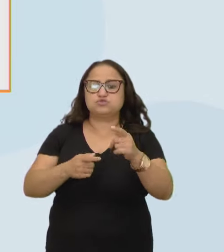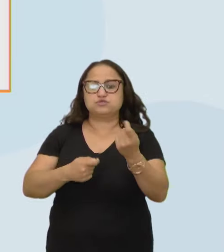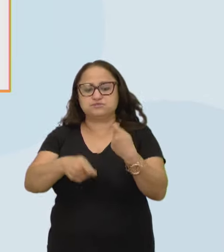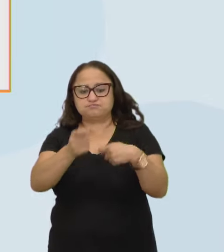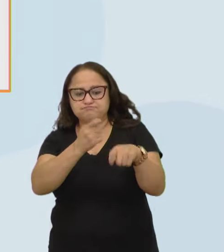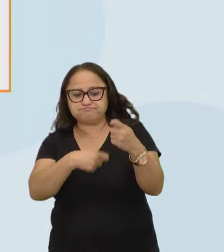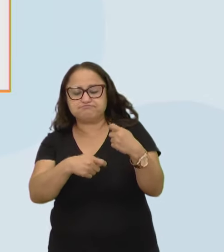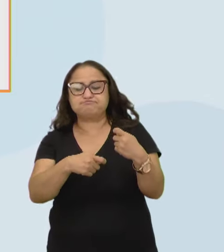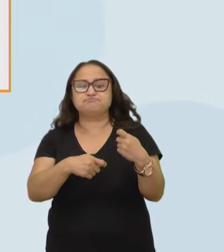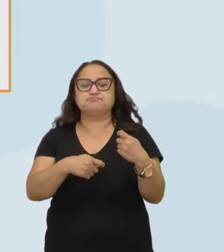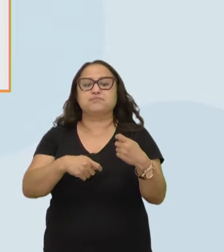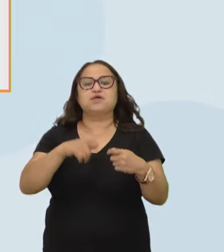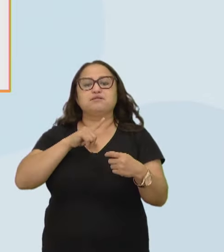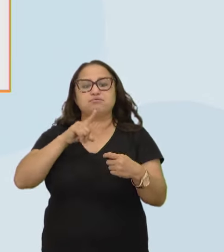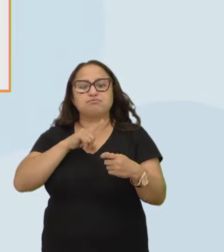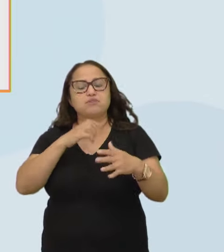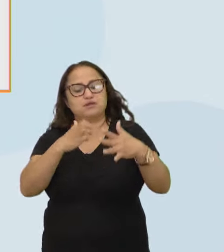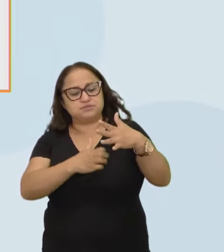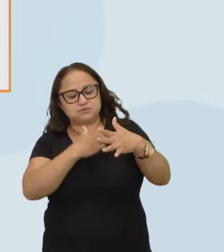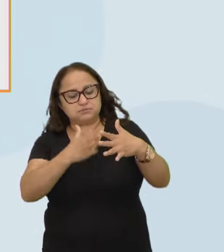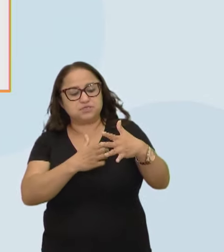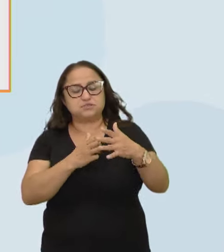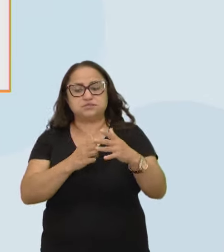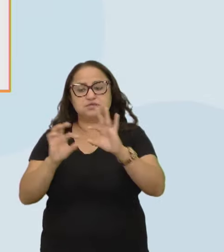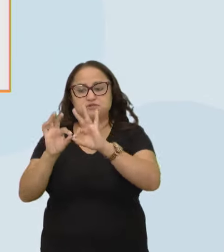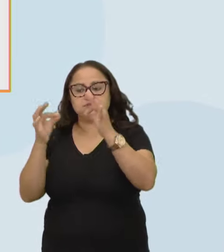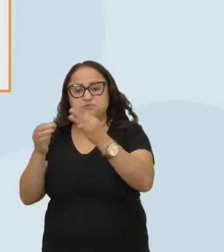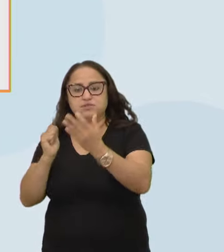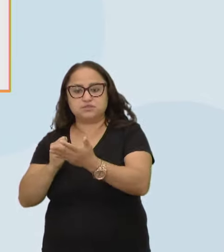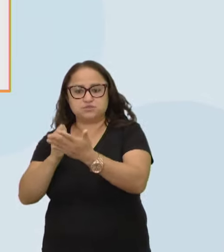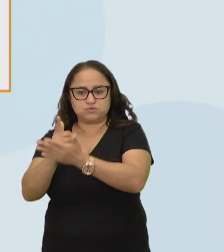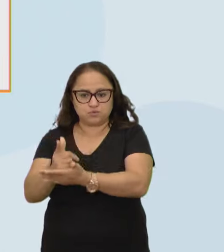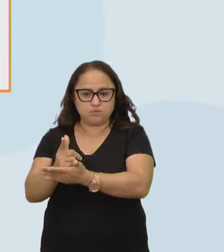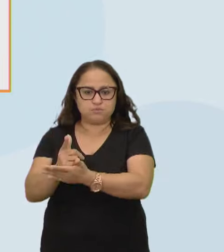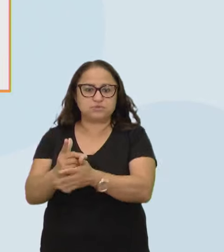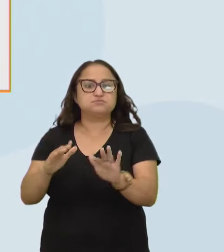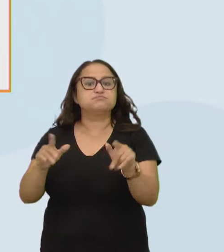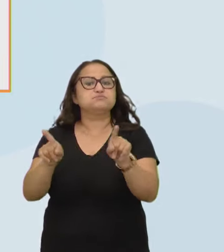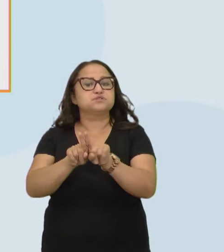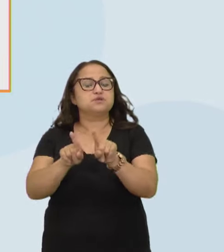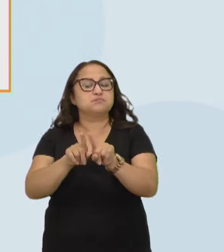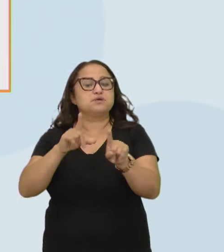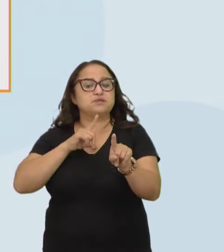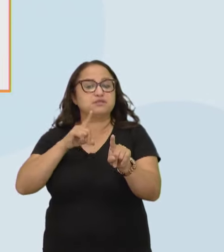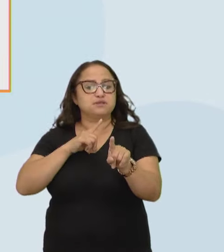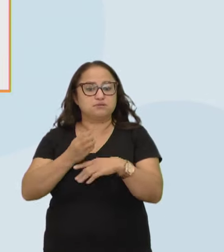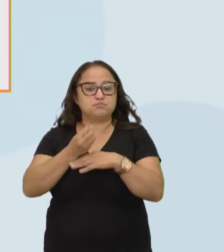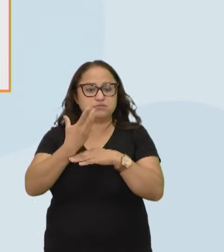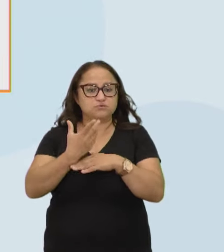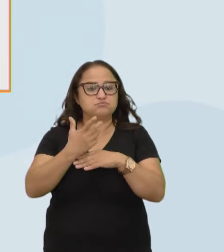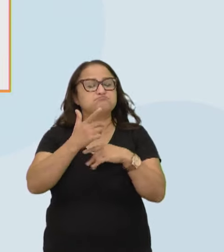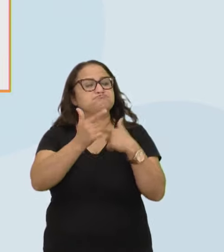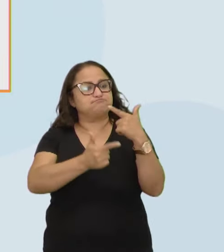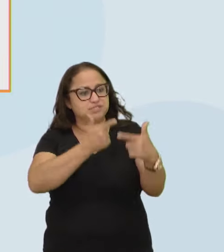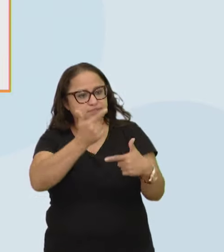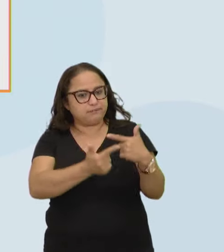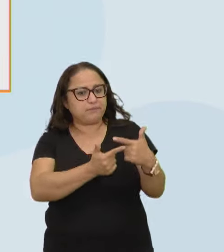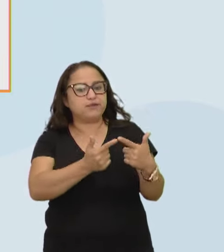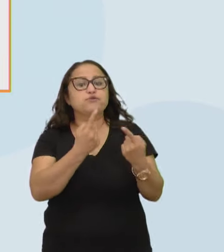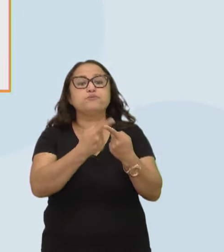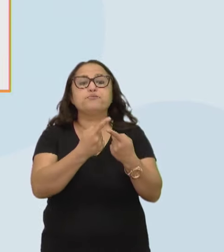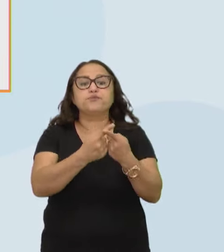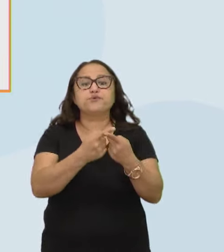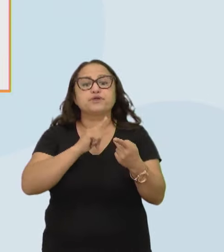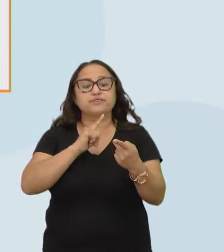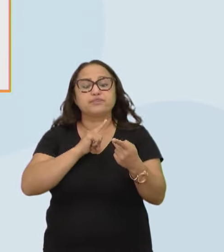os produtos mesmo e tal, e as famílias compram. Incluindo aí, a gente está falando de mercados de bens e serviços. Por quê? Porque